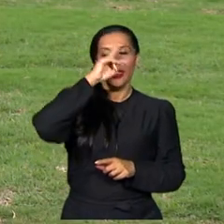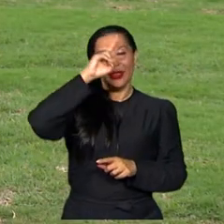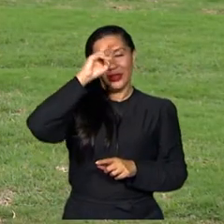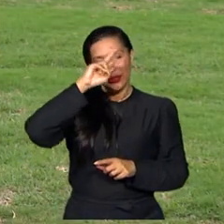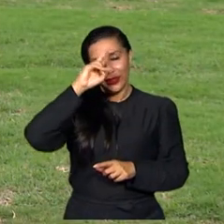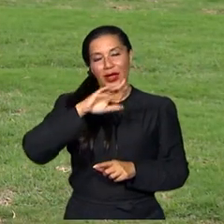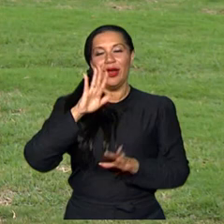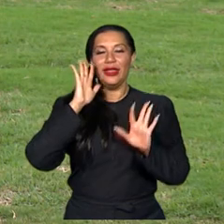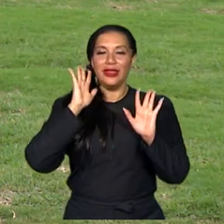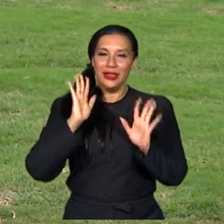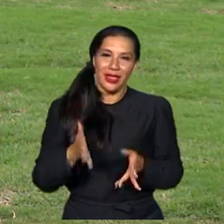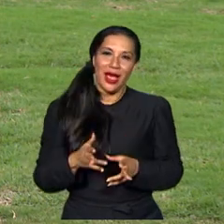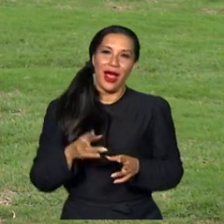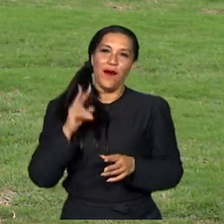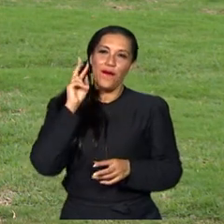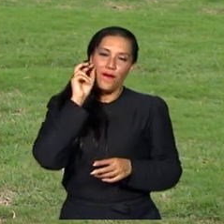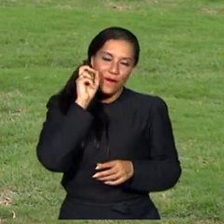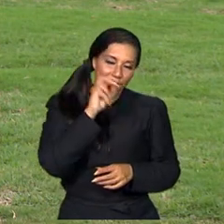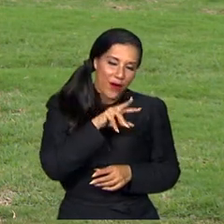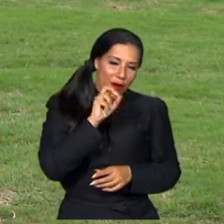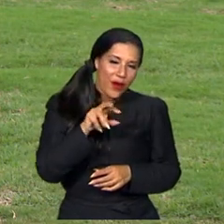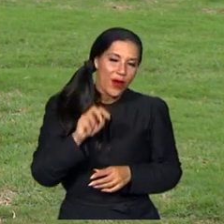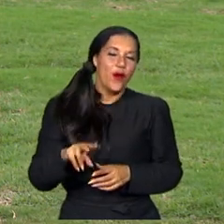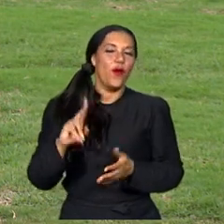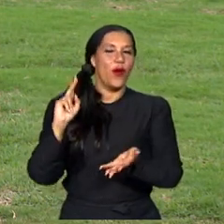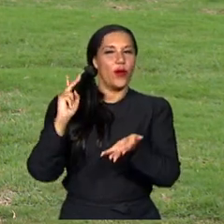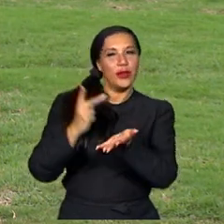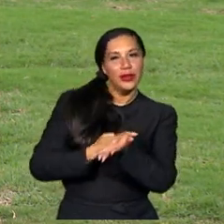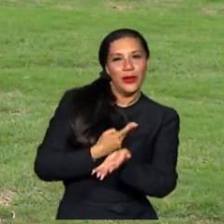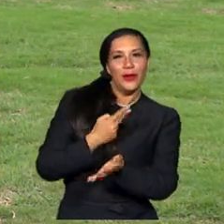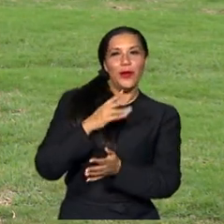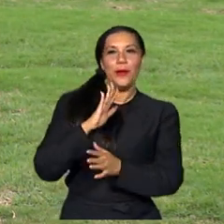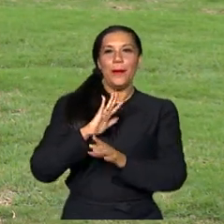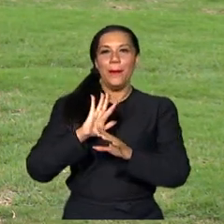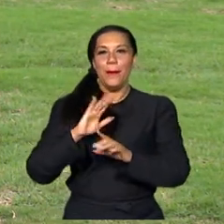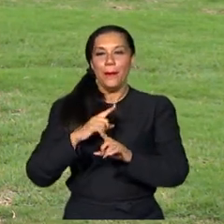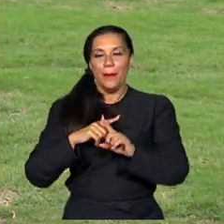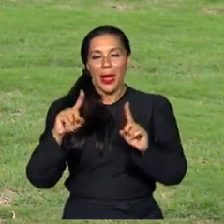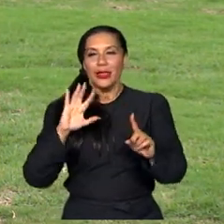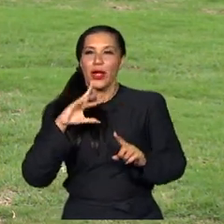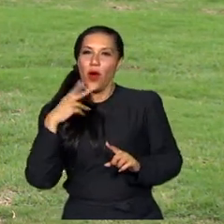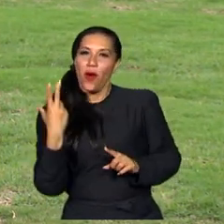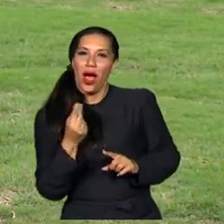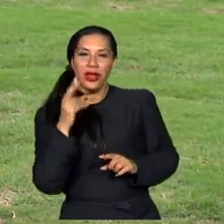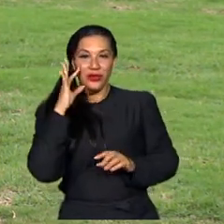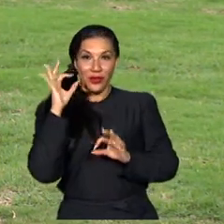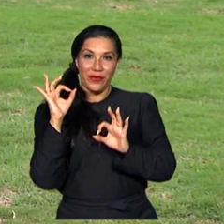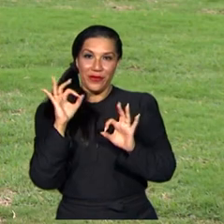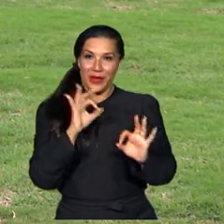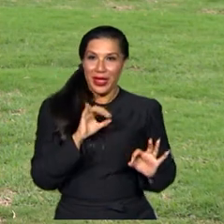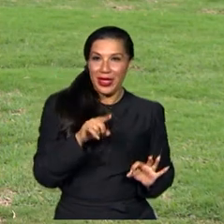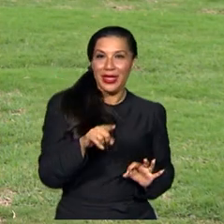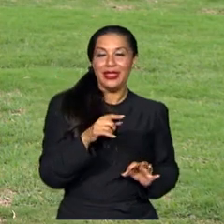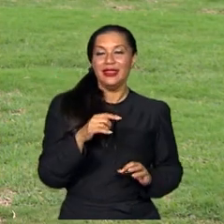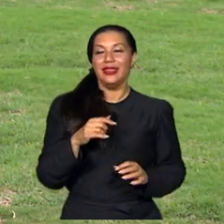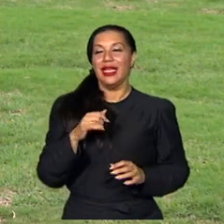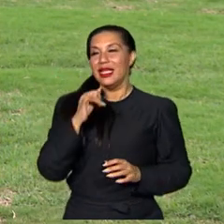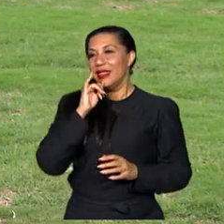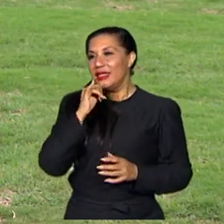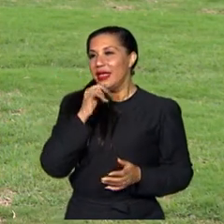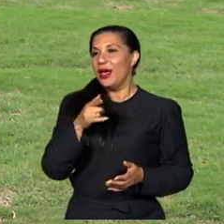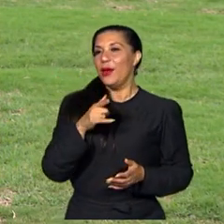já viram aqui, do que já se passou. E eu acho que assim, até eles vendo essa parte mais